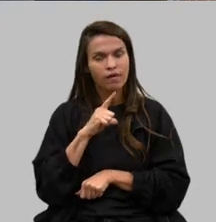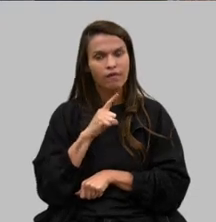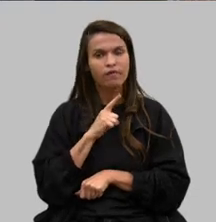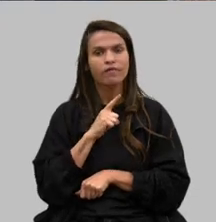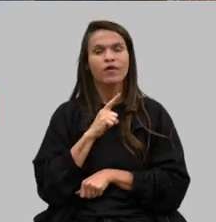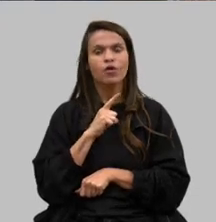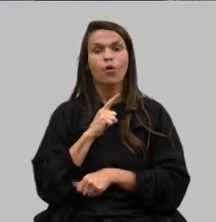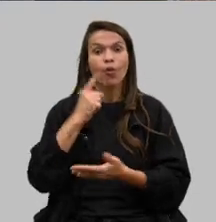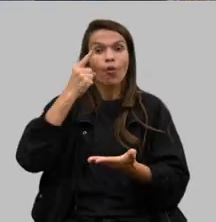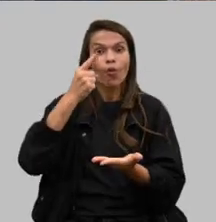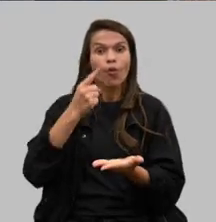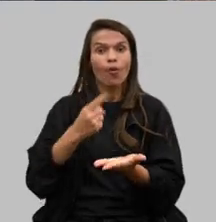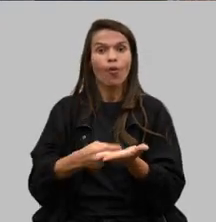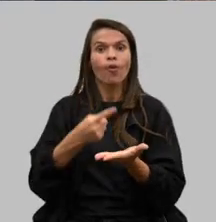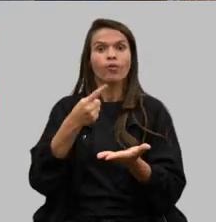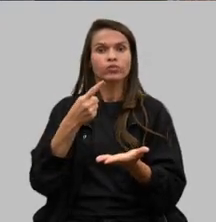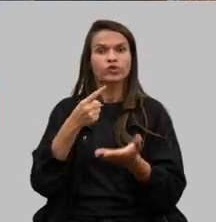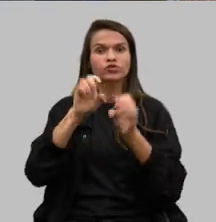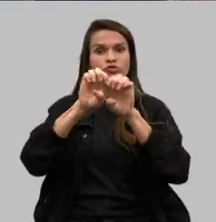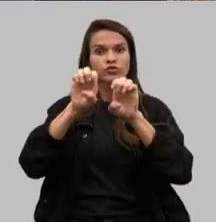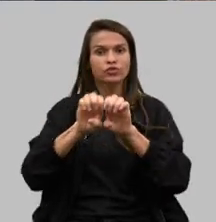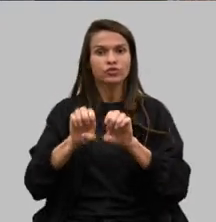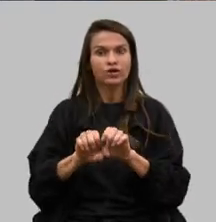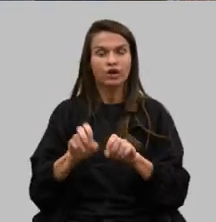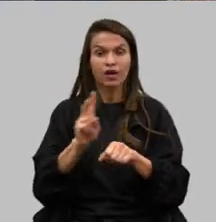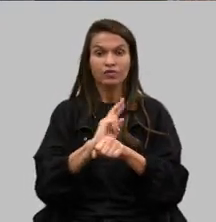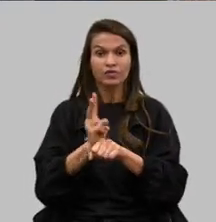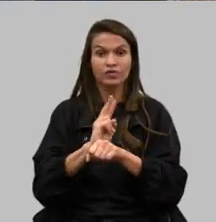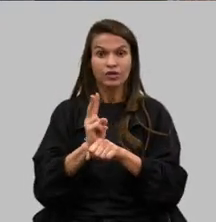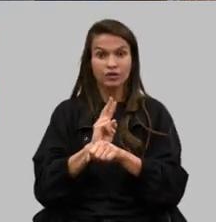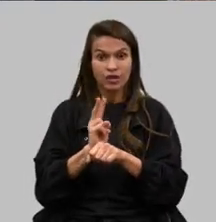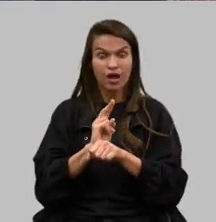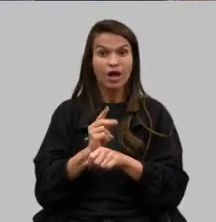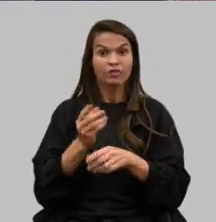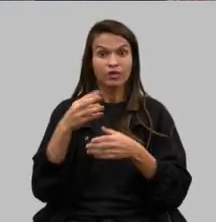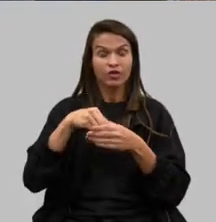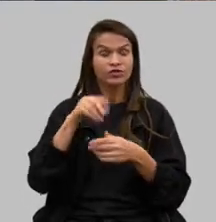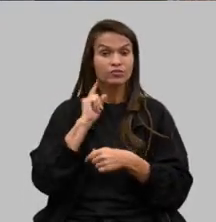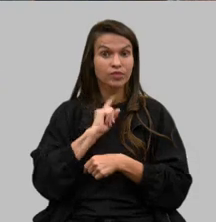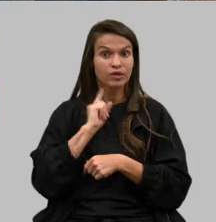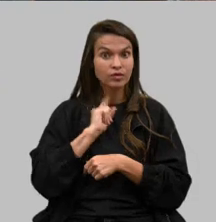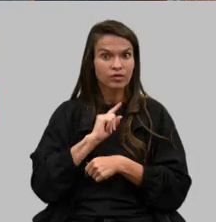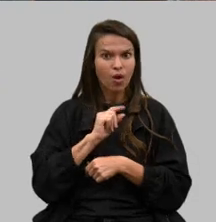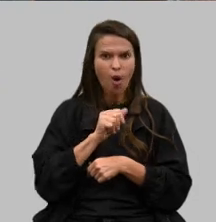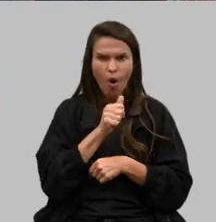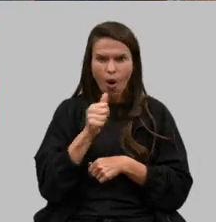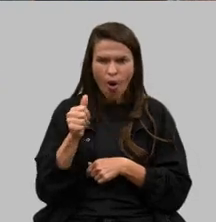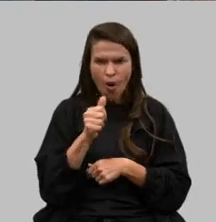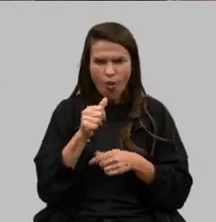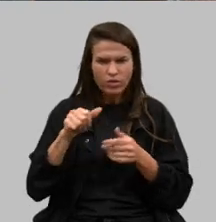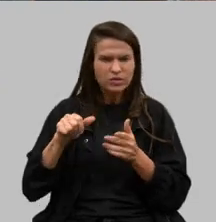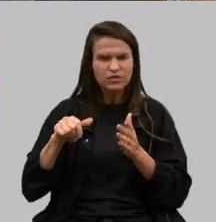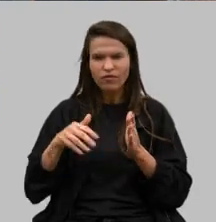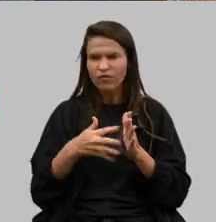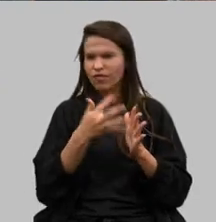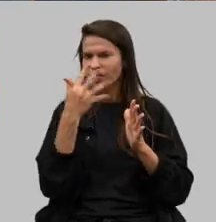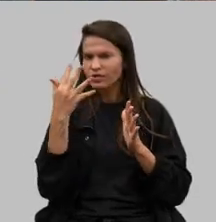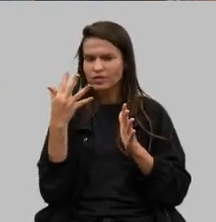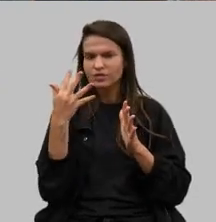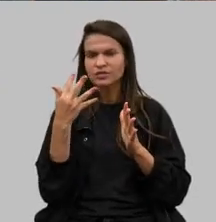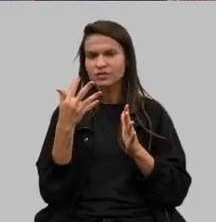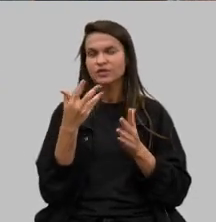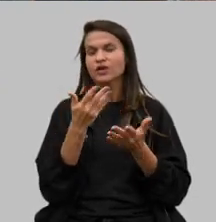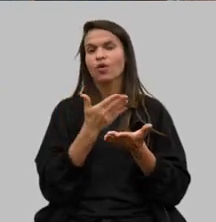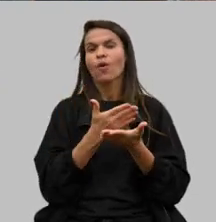um comprometimento estrutural da fiscalização em Minas Gerais porque 11 vezes você começa sai